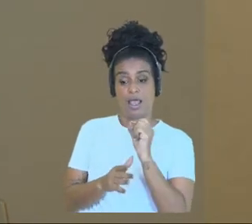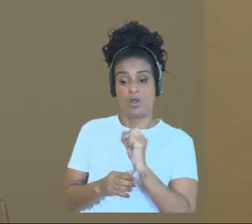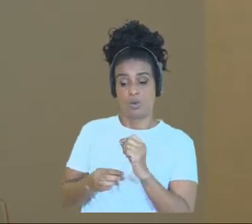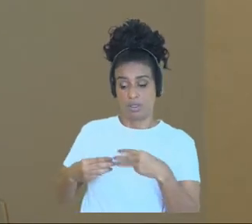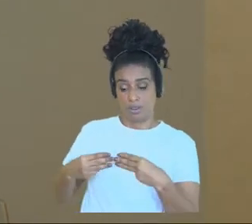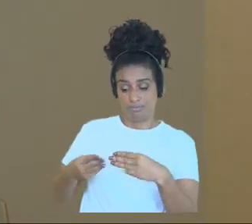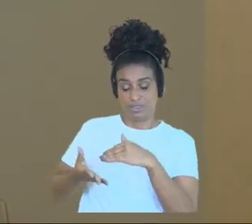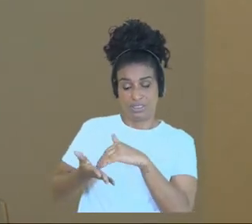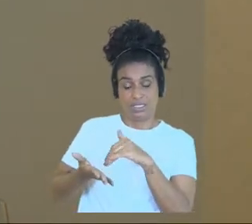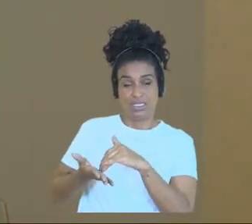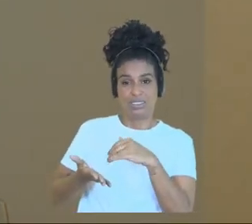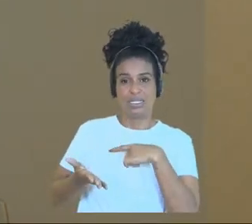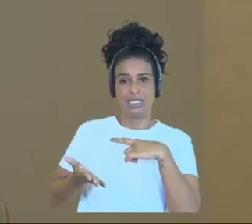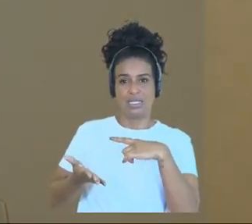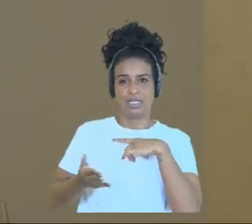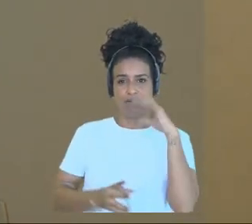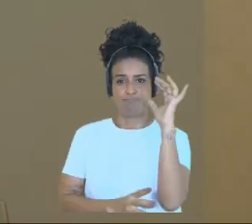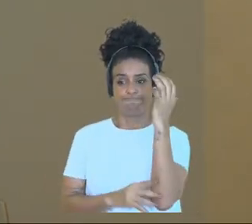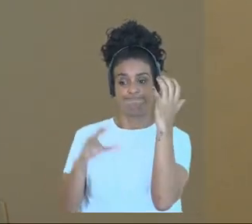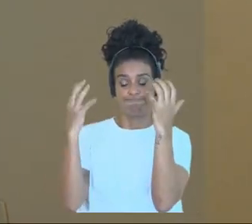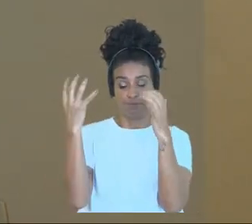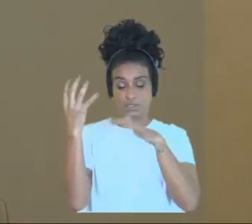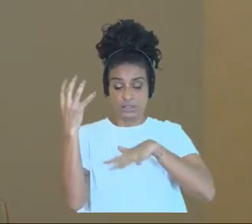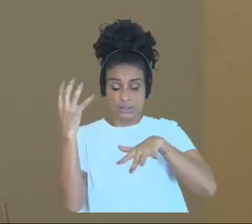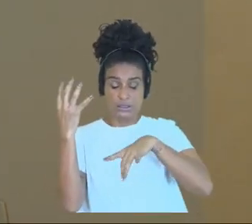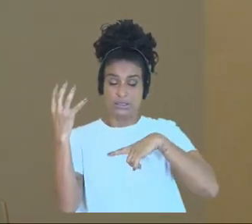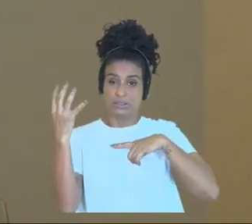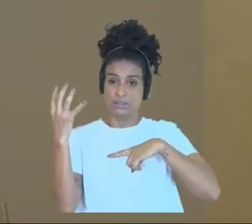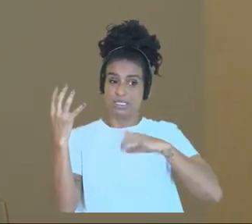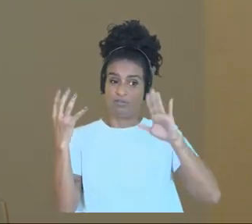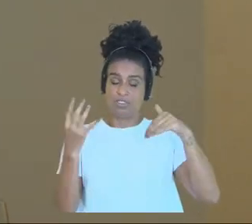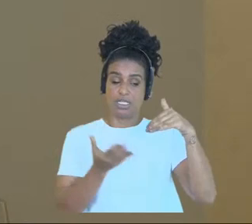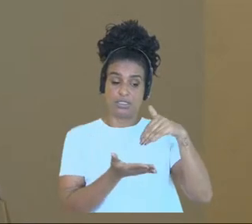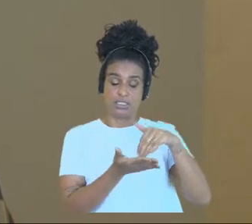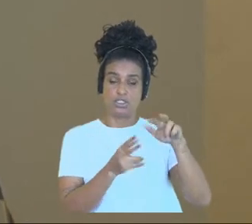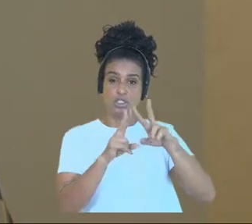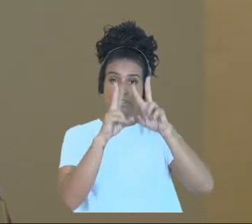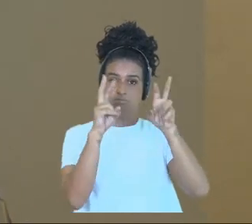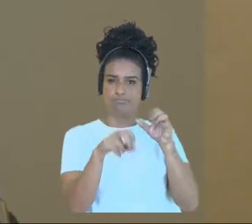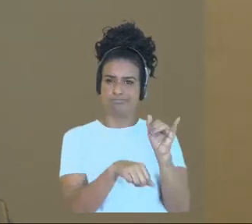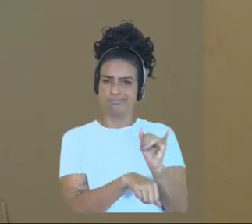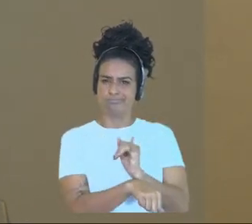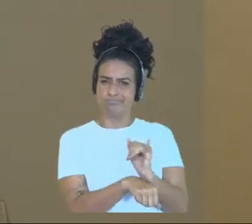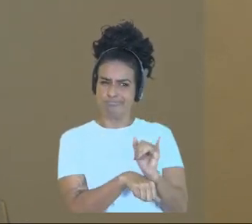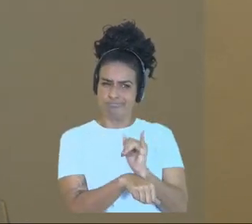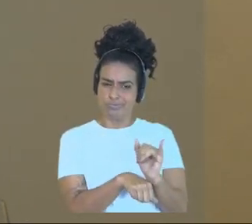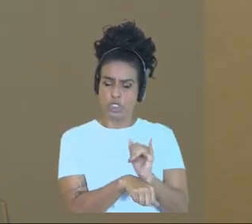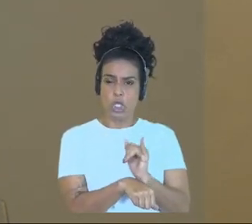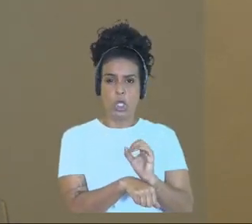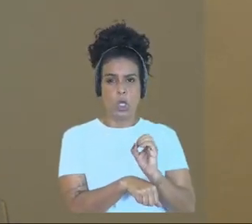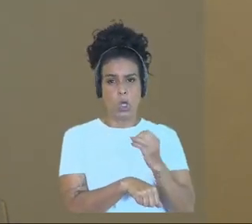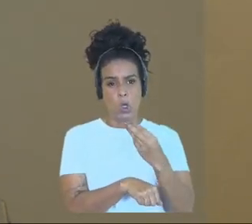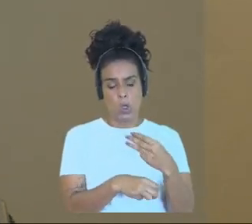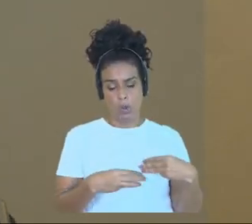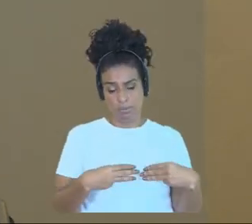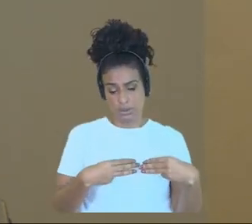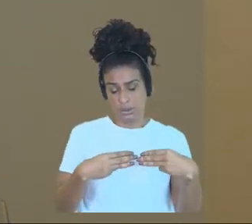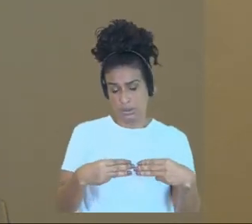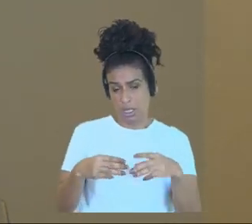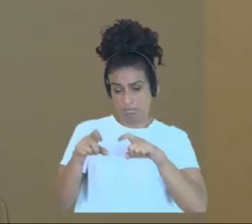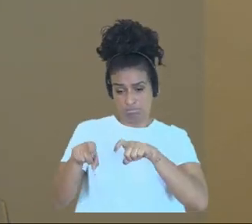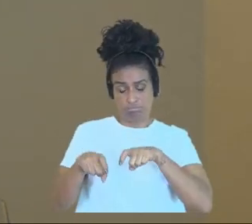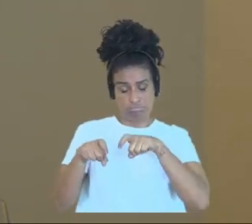fazer política externa tanto quanto o Itamaraty. Você vai ter uma secretaria de assuntos estratégicos, ou um Ministério do Meio Ambiente, ou um Ministério da